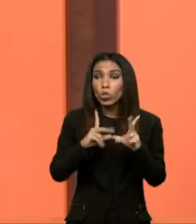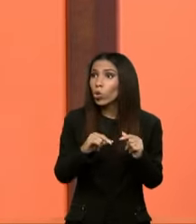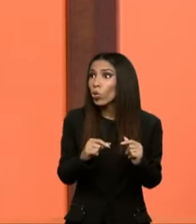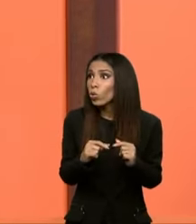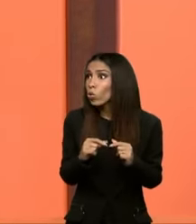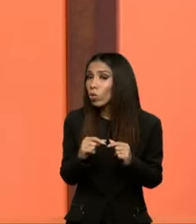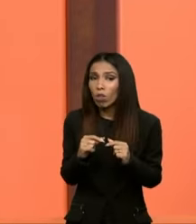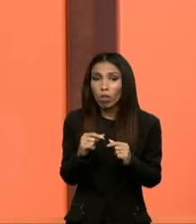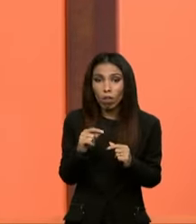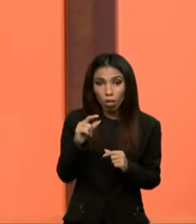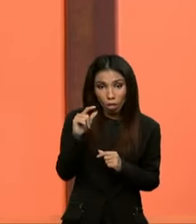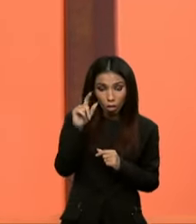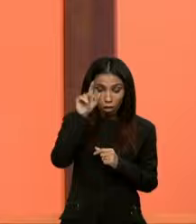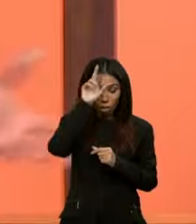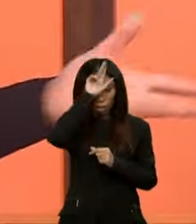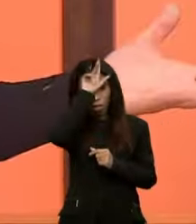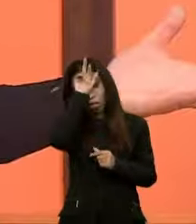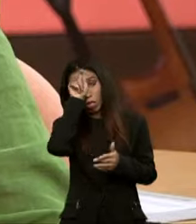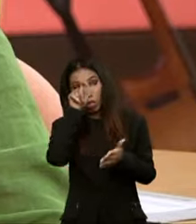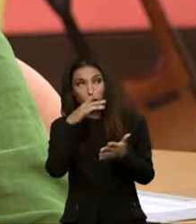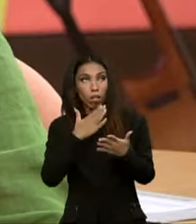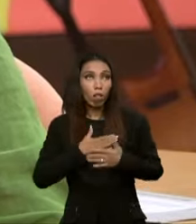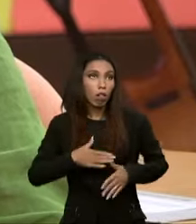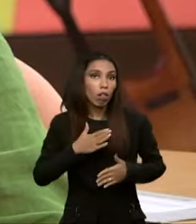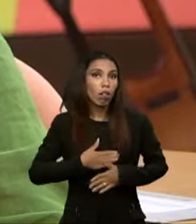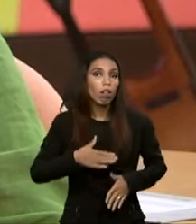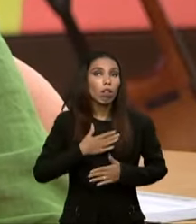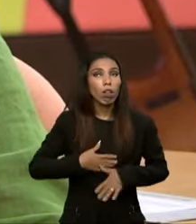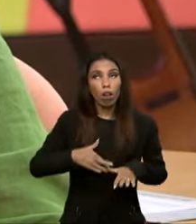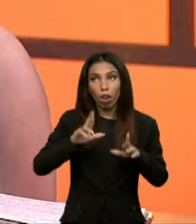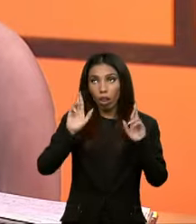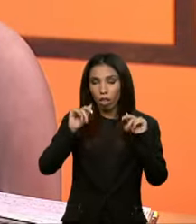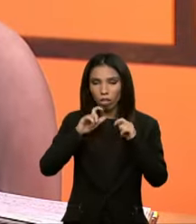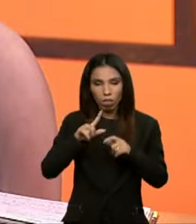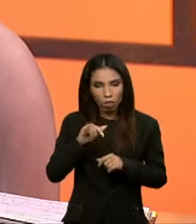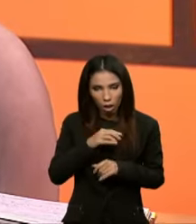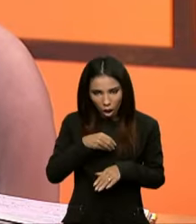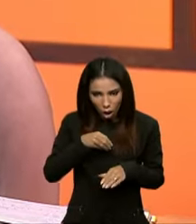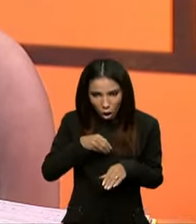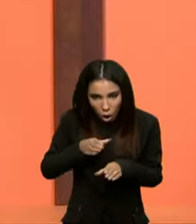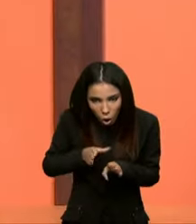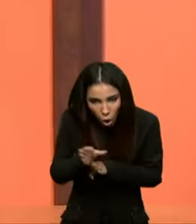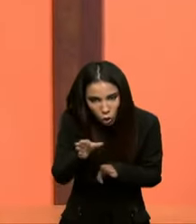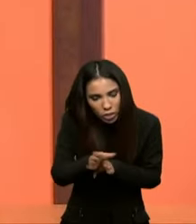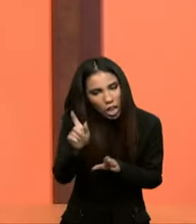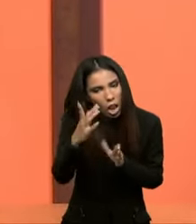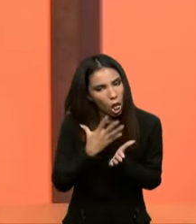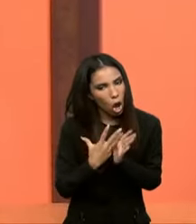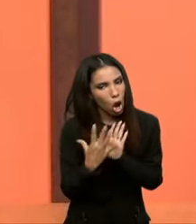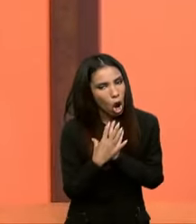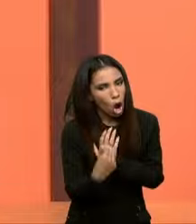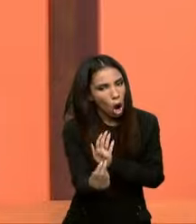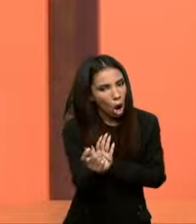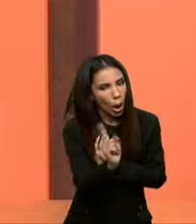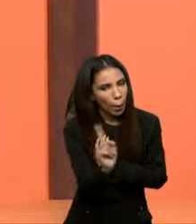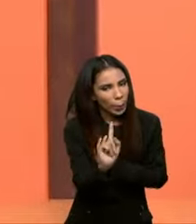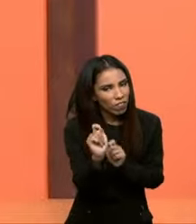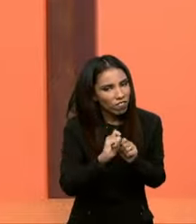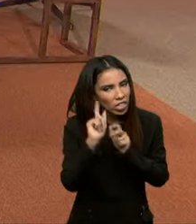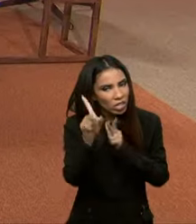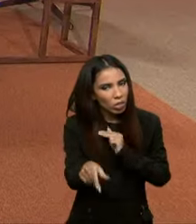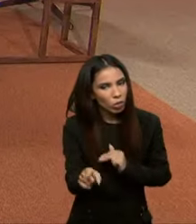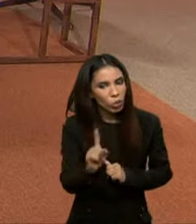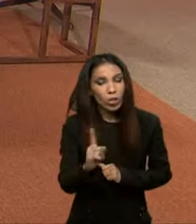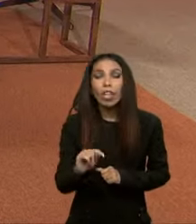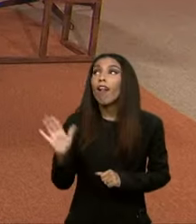prova. Como eu tava assim? Pronto, relaxada. Relaxada. Não façam isso. Já não façam isso, não façam isso, pelo amor de Deus. Já tinha uma garrafinha de rosé